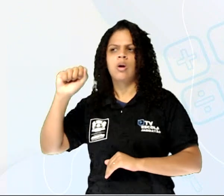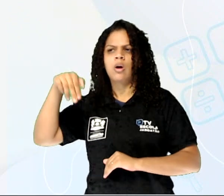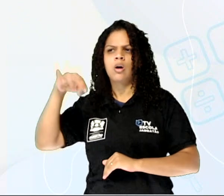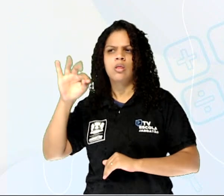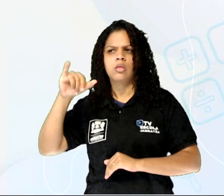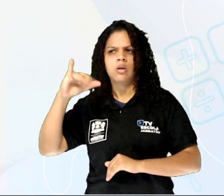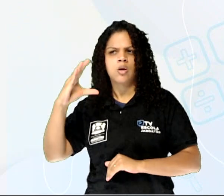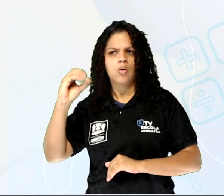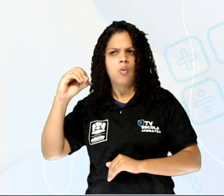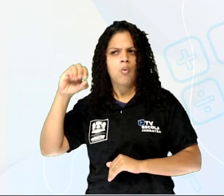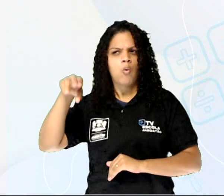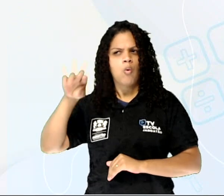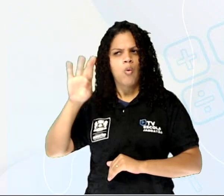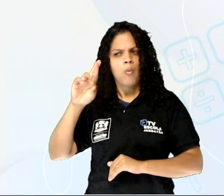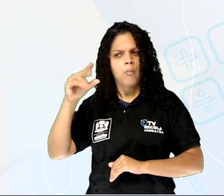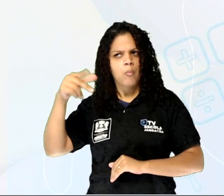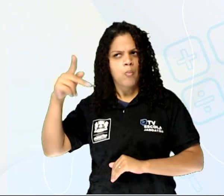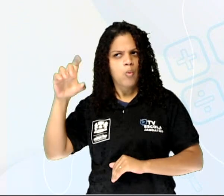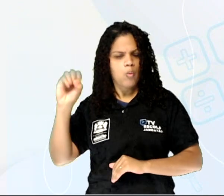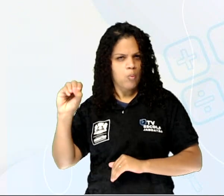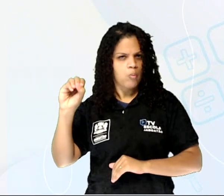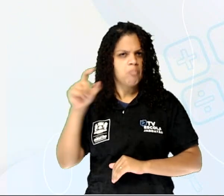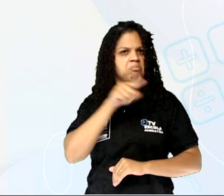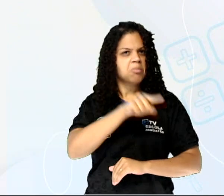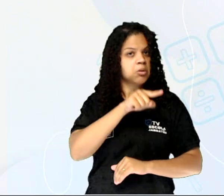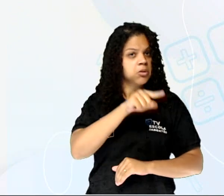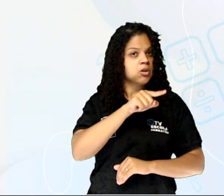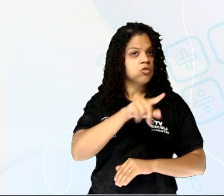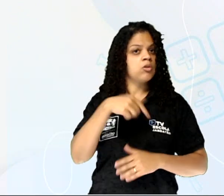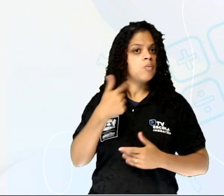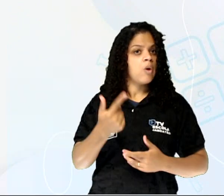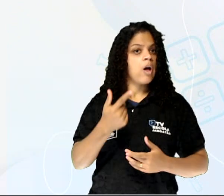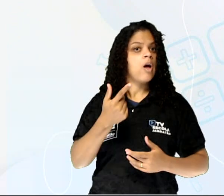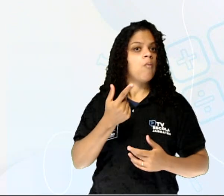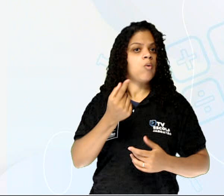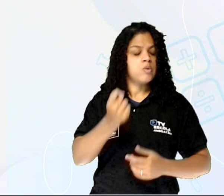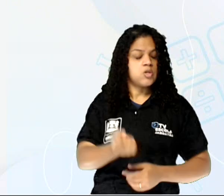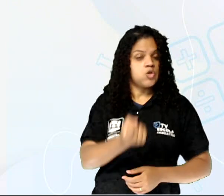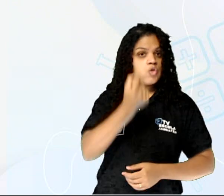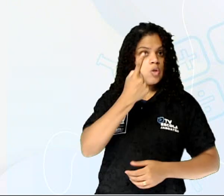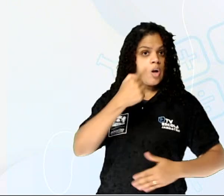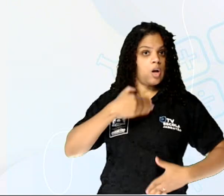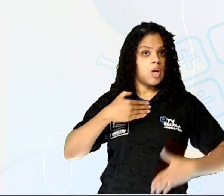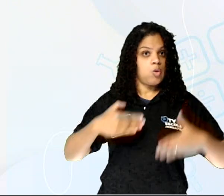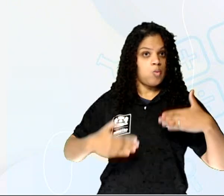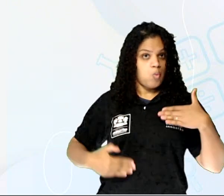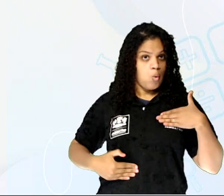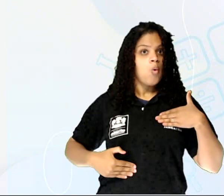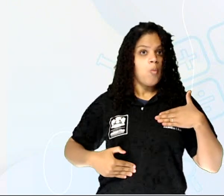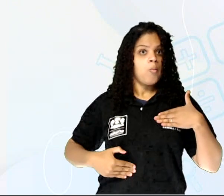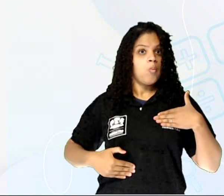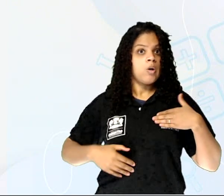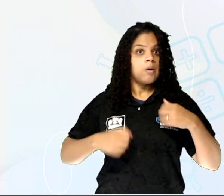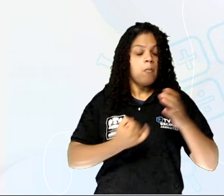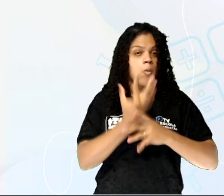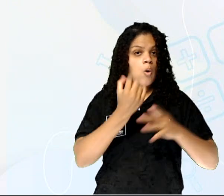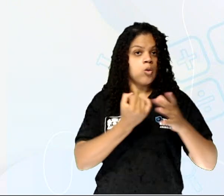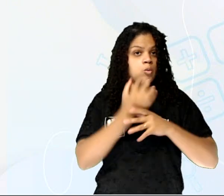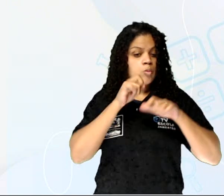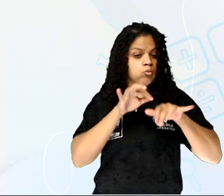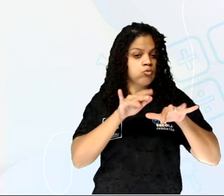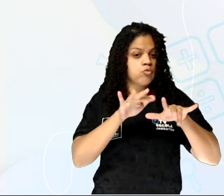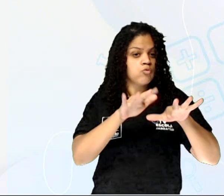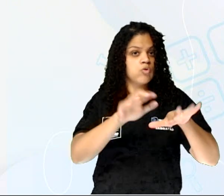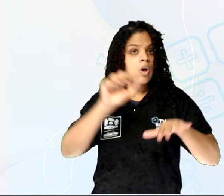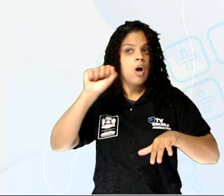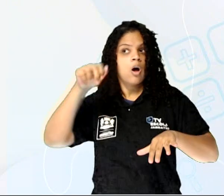substância estranha ao organismo que desencadeia a produção de anticorpos. Podem ser encontrados